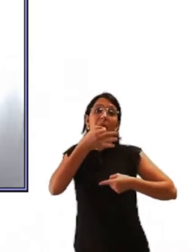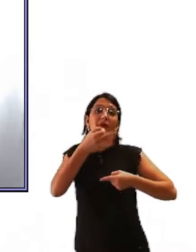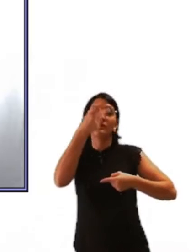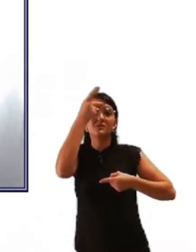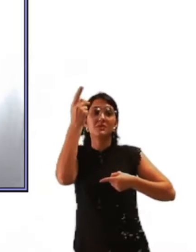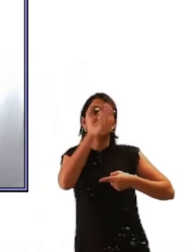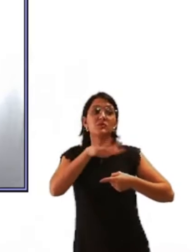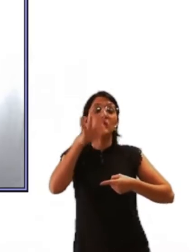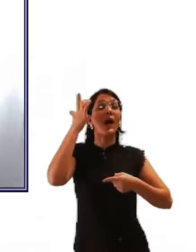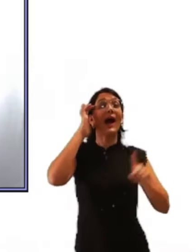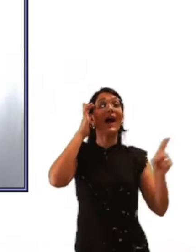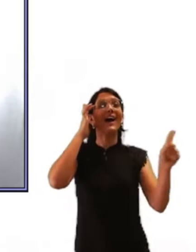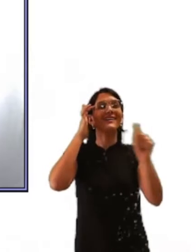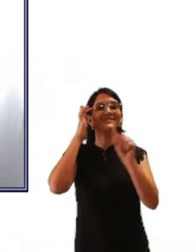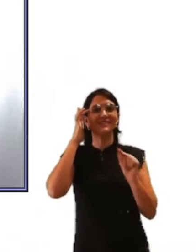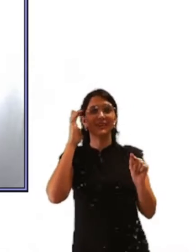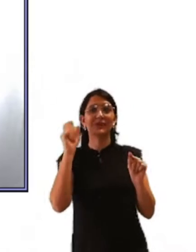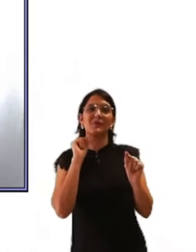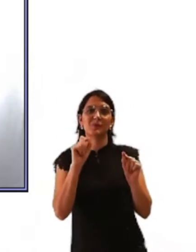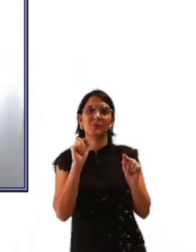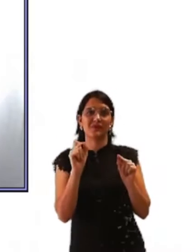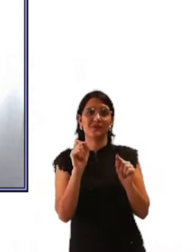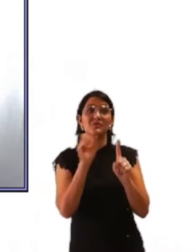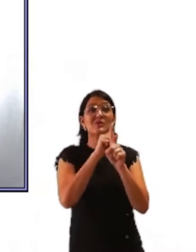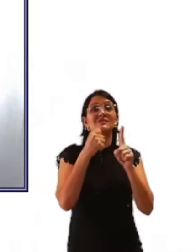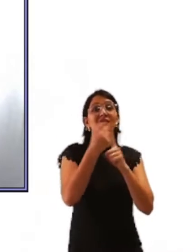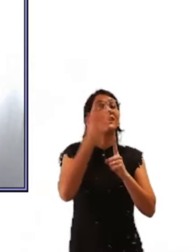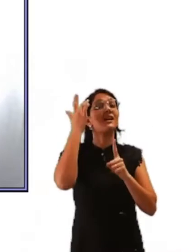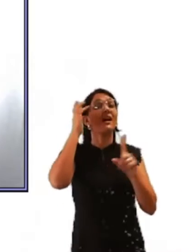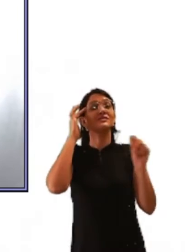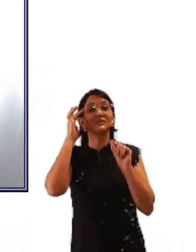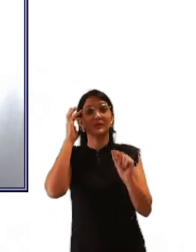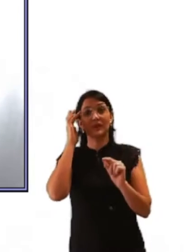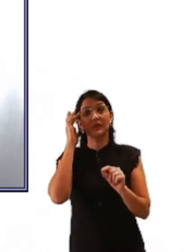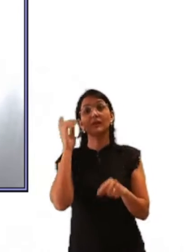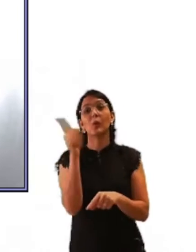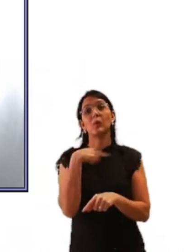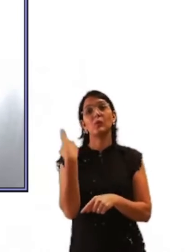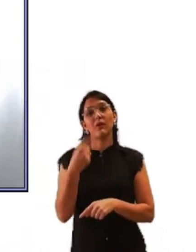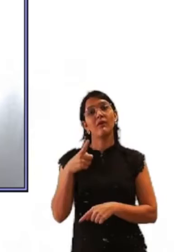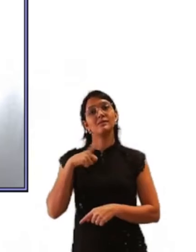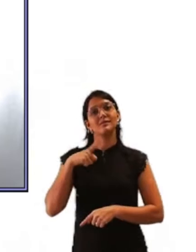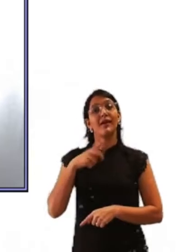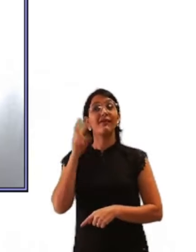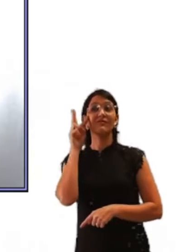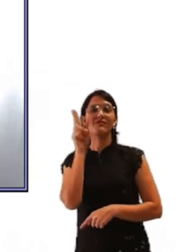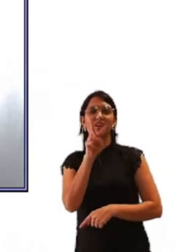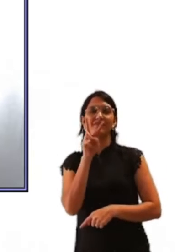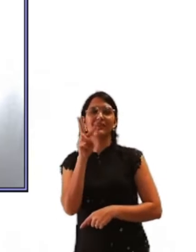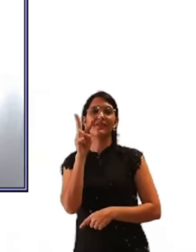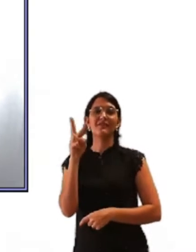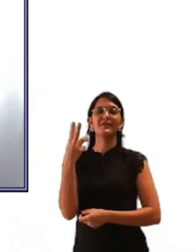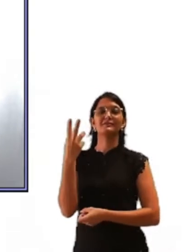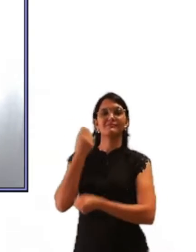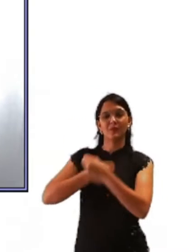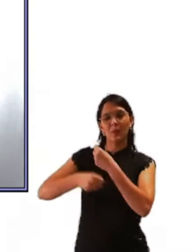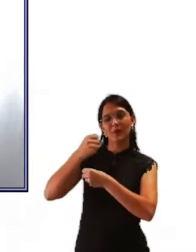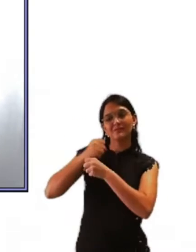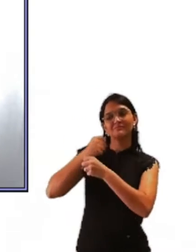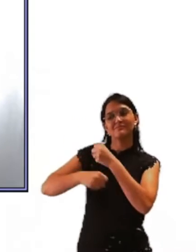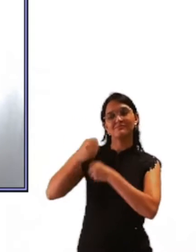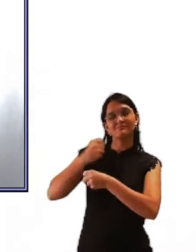pública. O que que nós presenciamos aí, vivenciamos nas últimas décadas? Nós vivenciamos